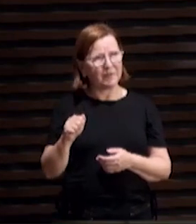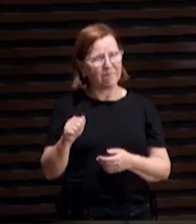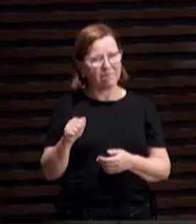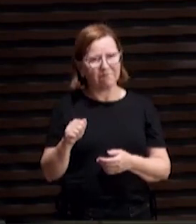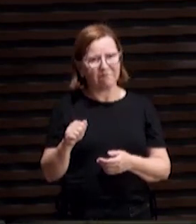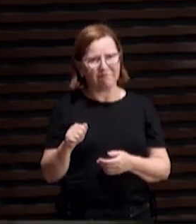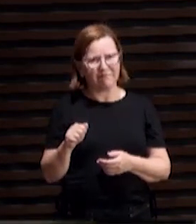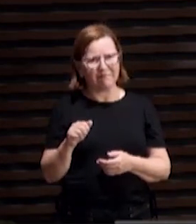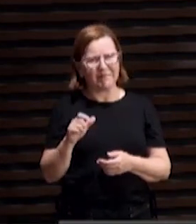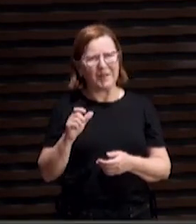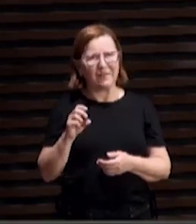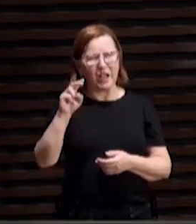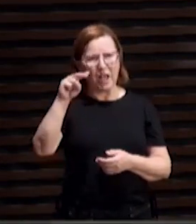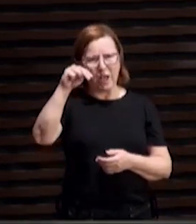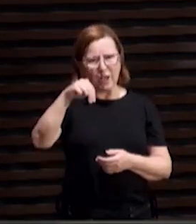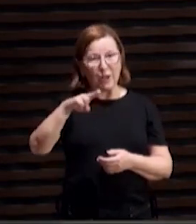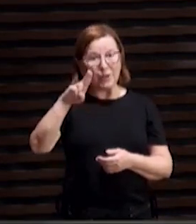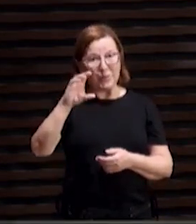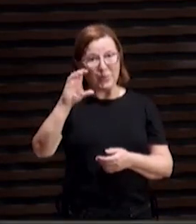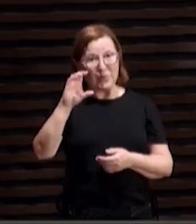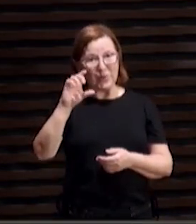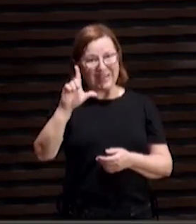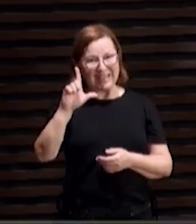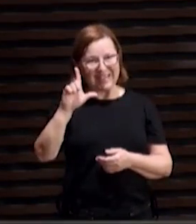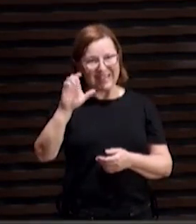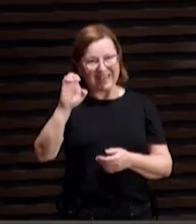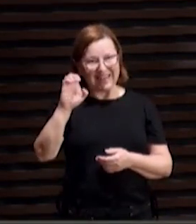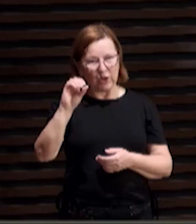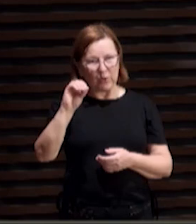nucleotídeos, agora lembrei, que ligam as pontes e que tem um